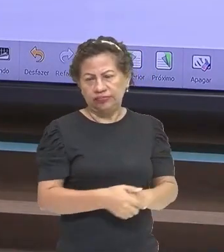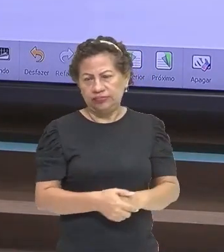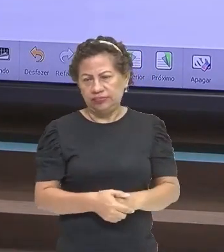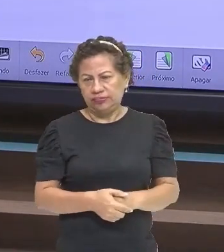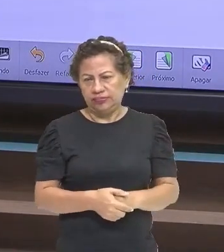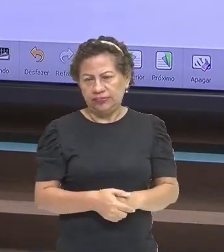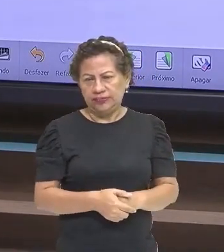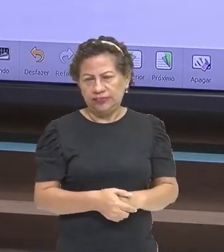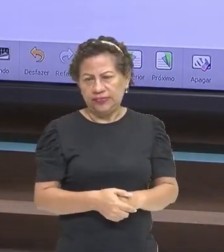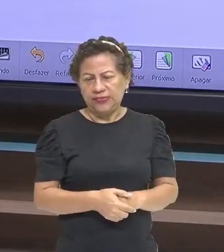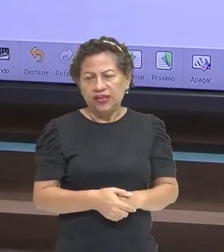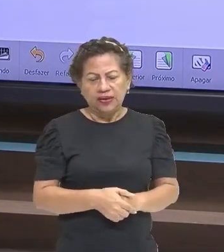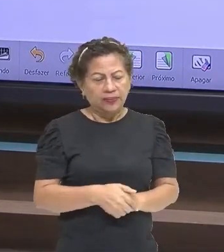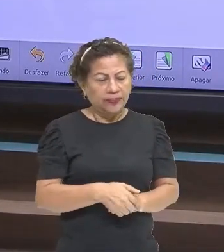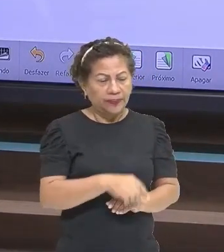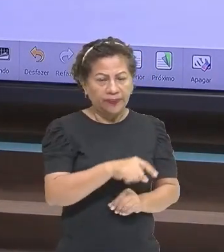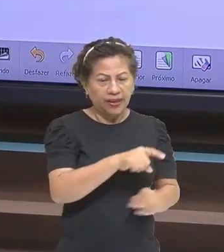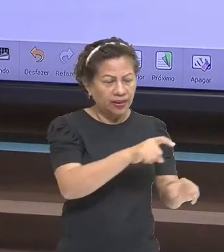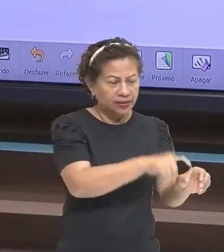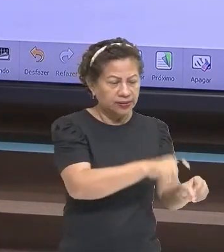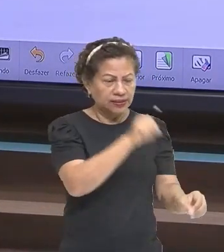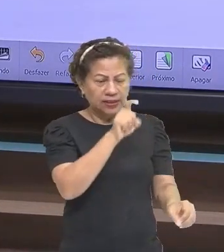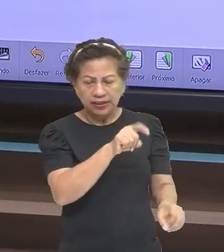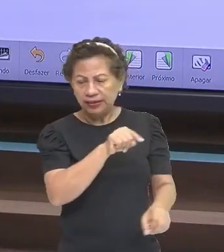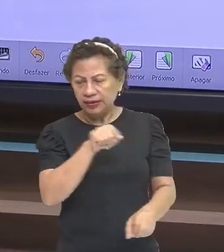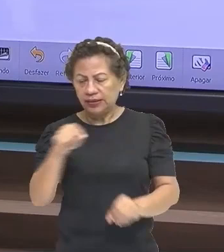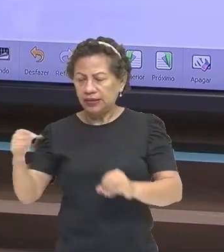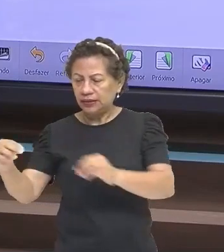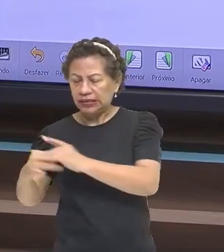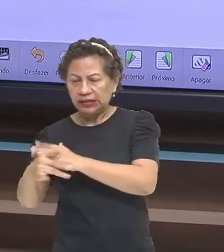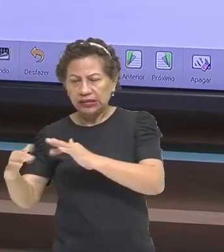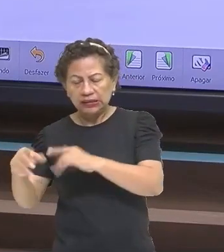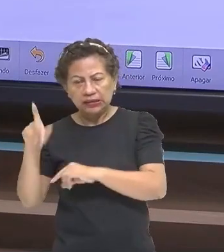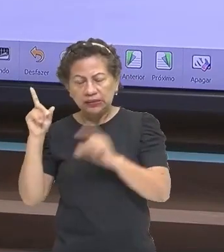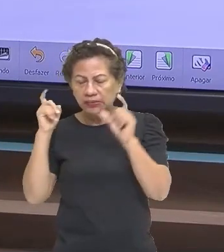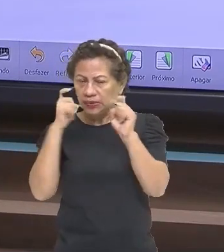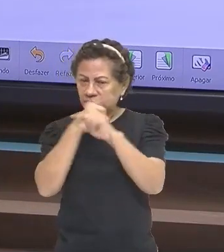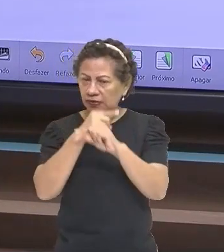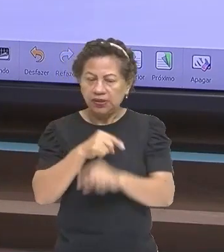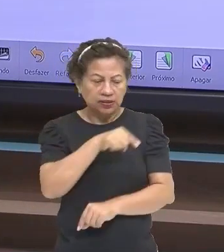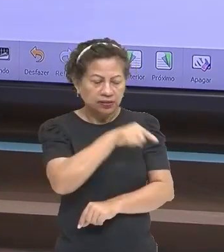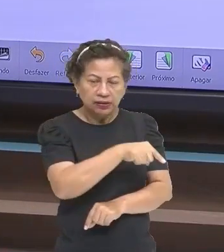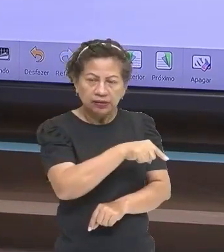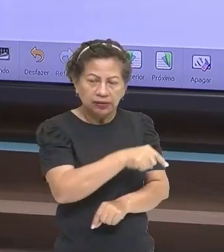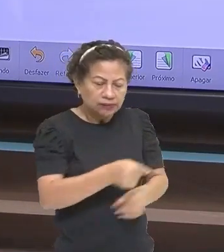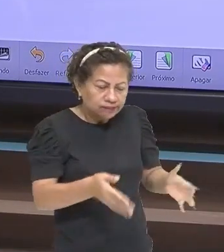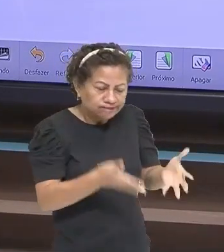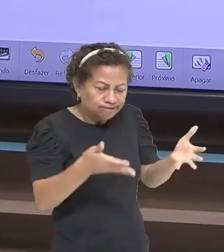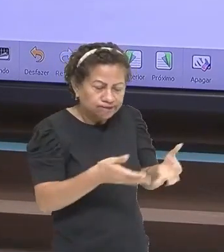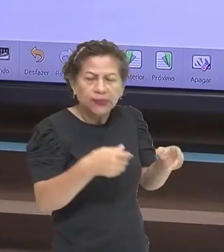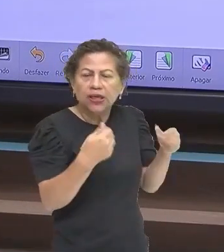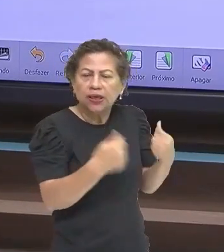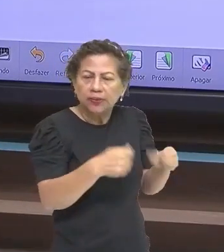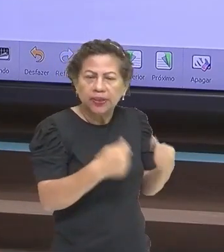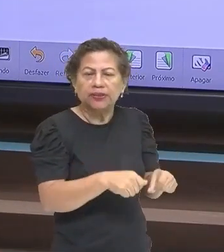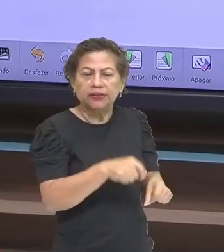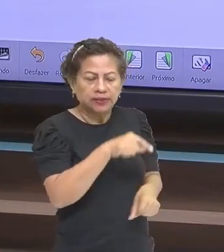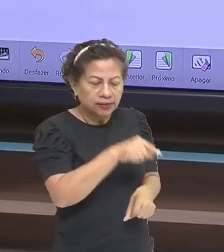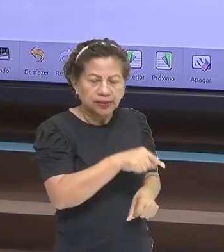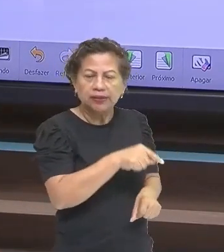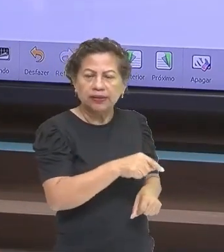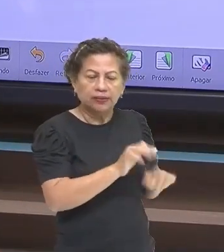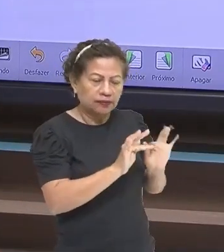é um grande centro urbano. E como esse espaço do campo ele pode se tornar mais atrativo para esse